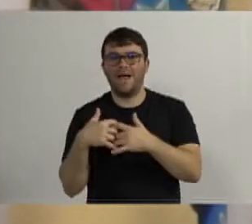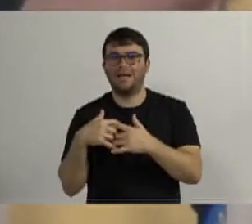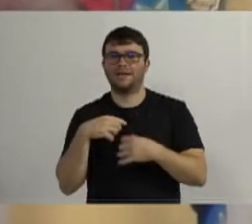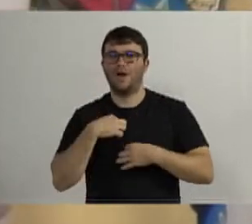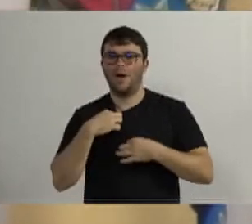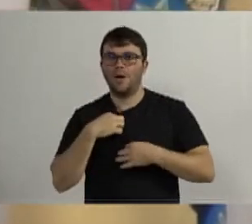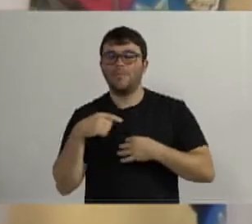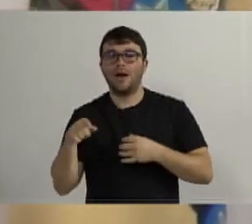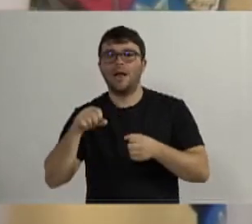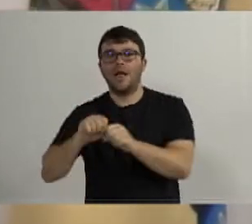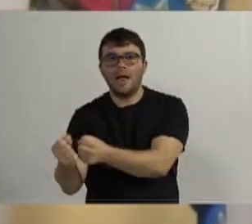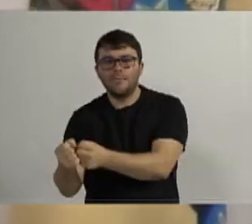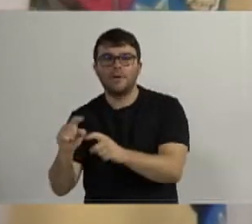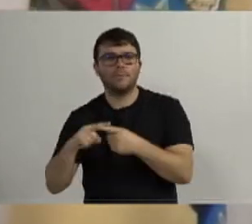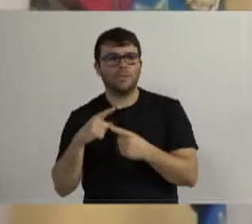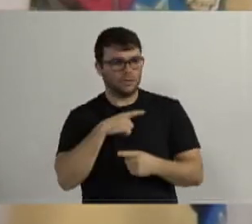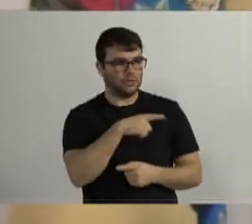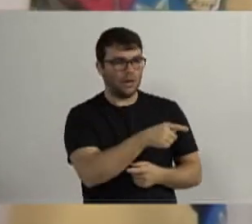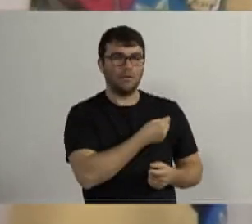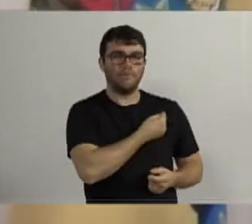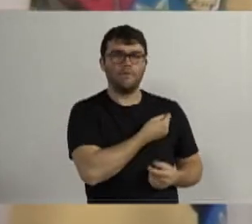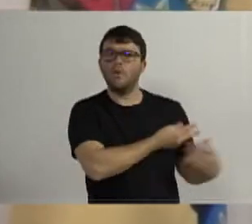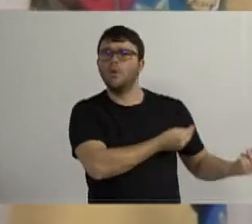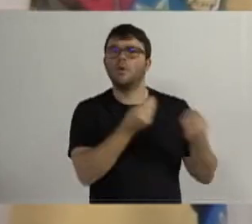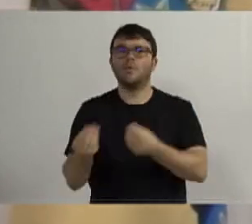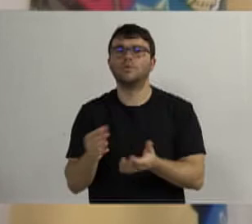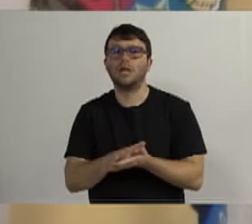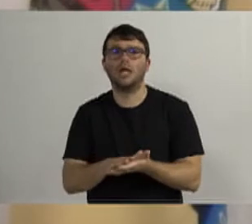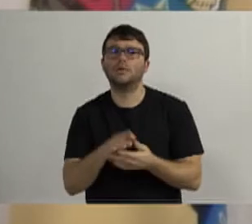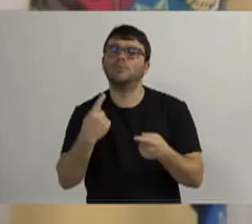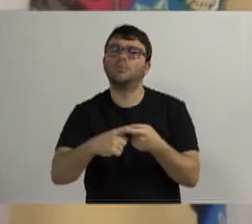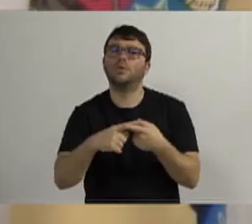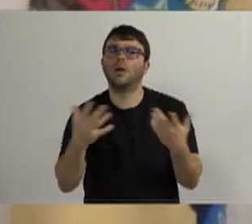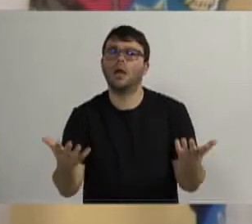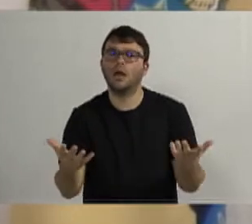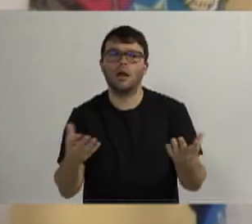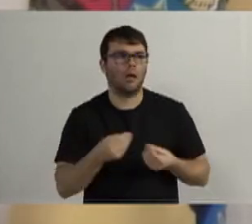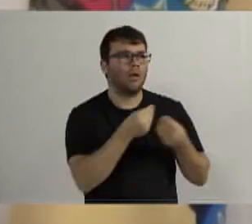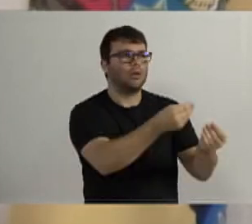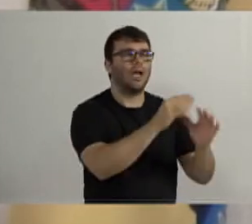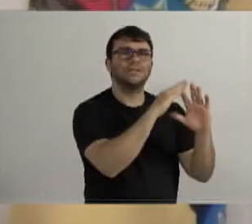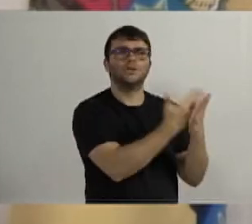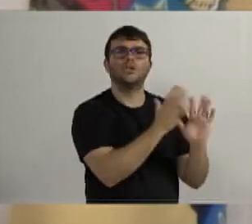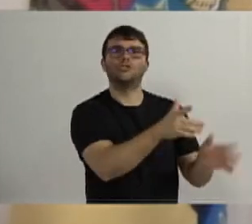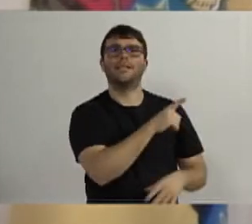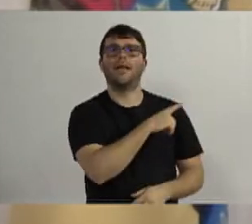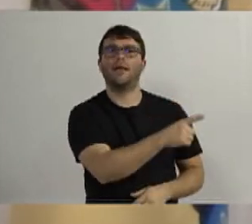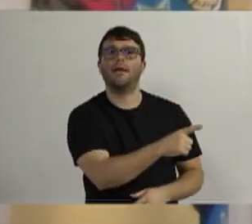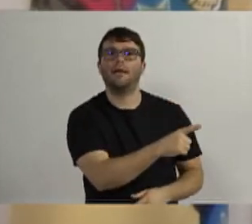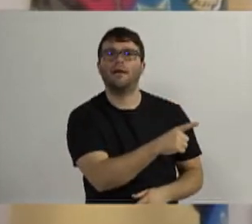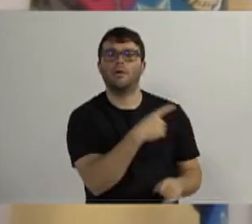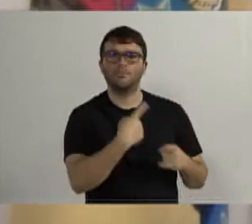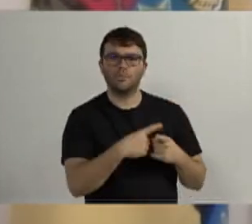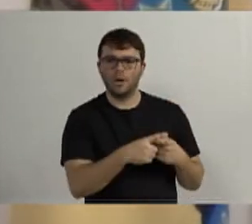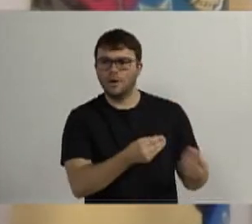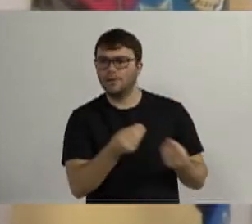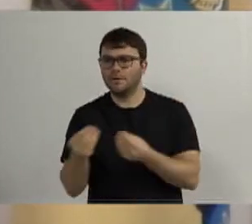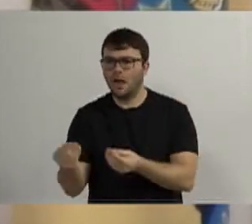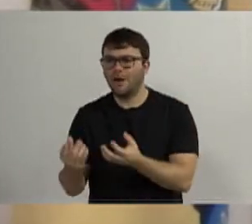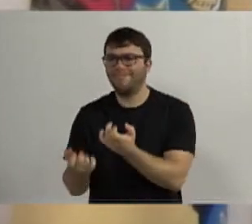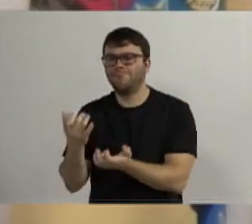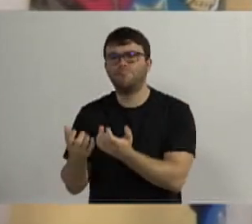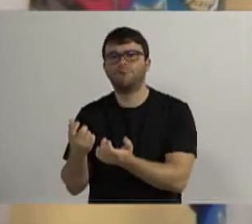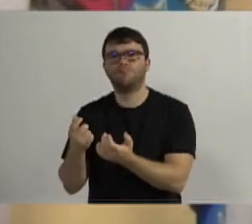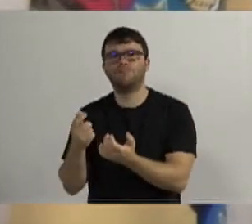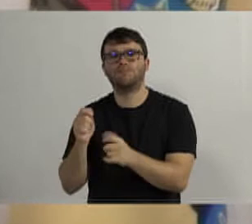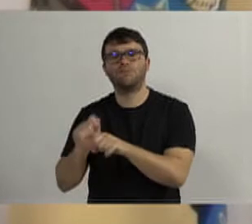mas aquela escola não recebe Qual é o critério que essa escola recebe a outra não recebe por que que a escola recebe fogão e a outra não